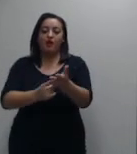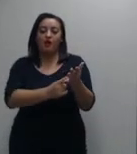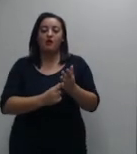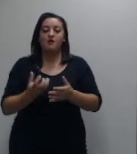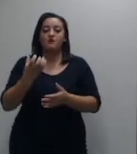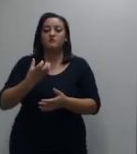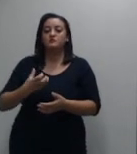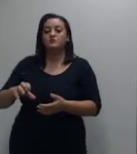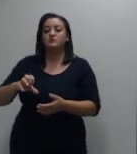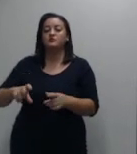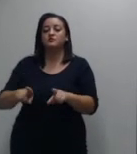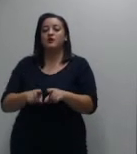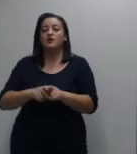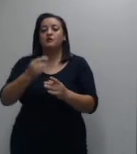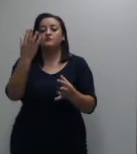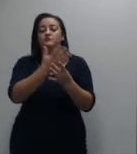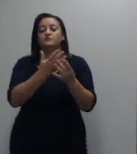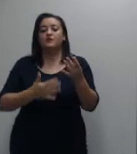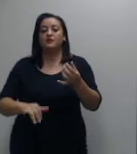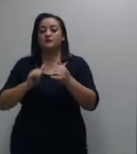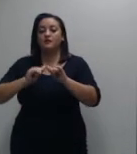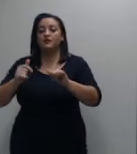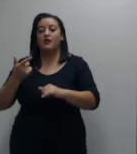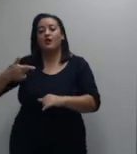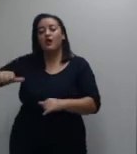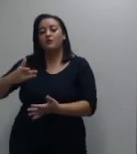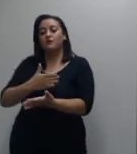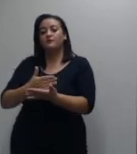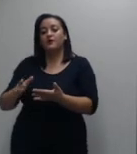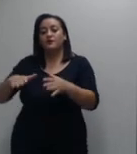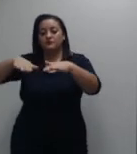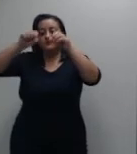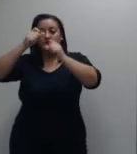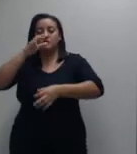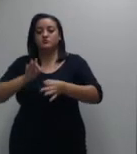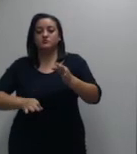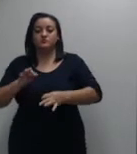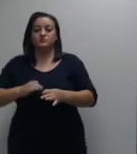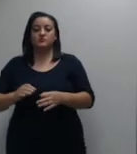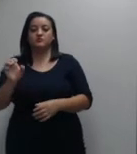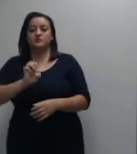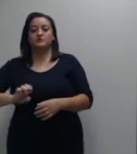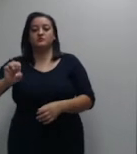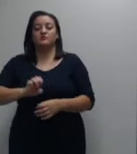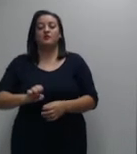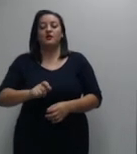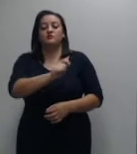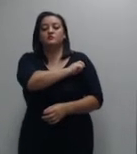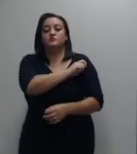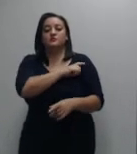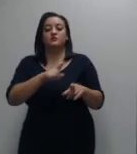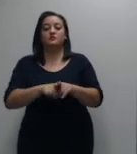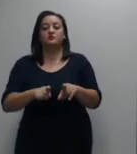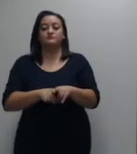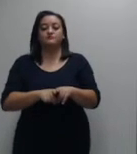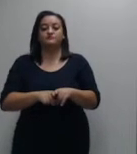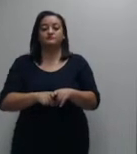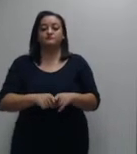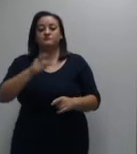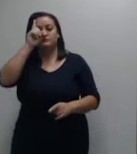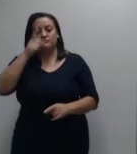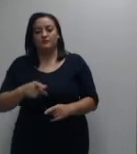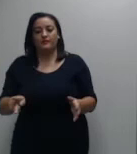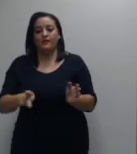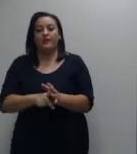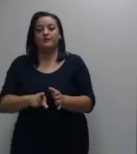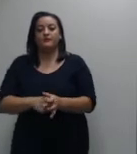os embargos de declaração lá na origem no Tribunal de Justiça do Estado do Rio de Janeiro e determinar a própria